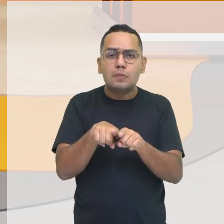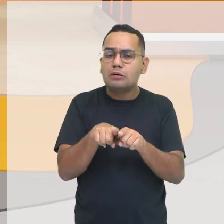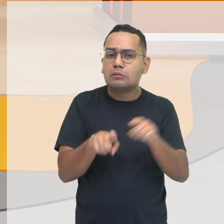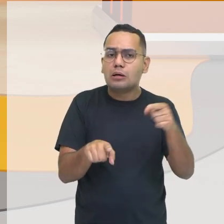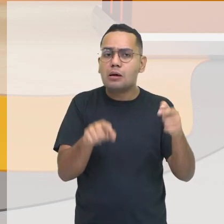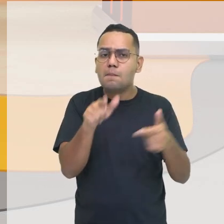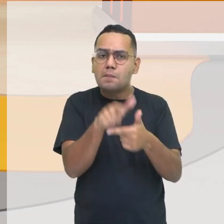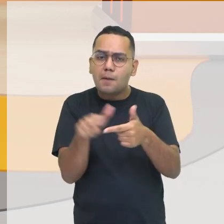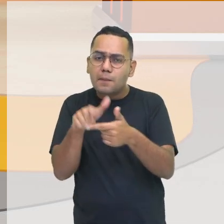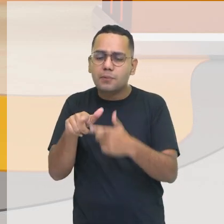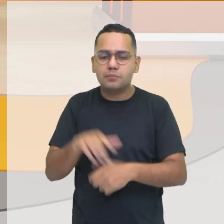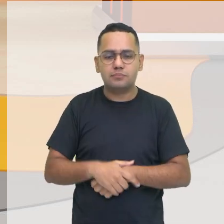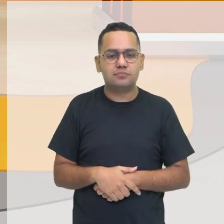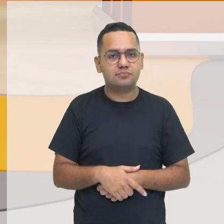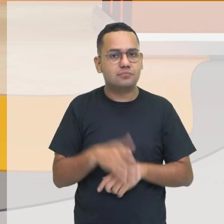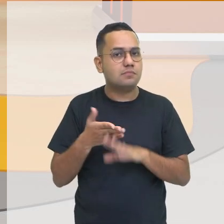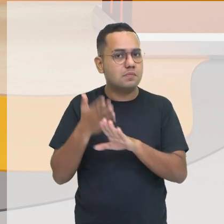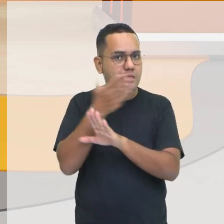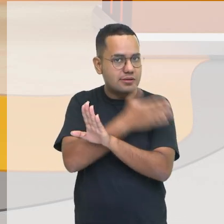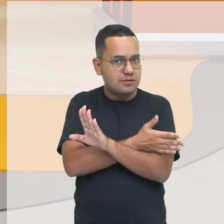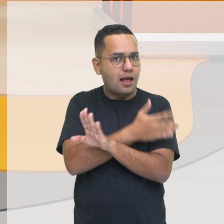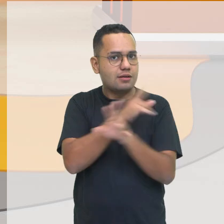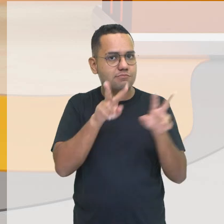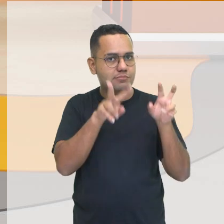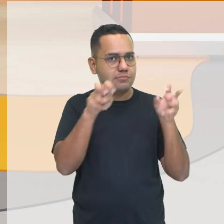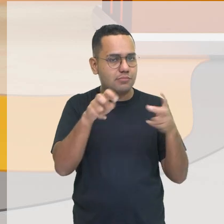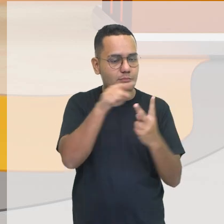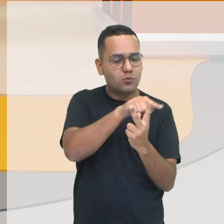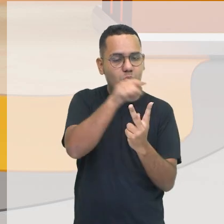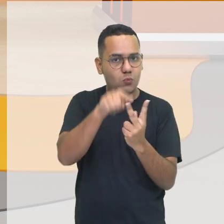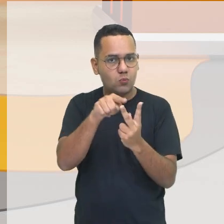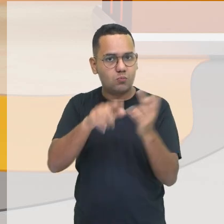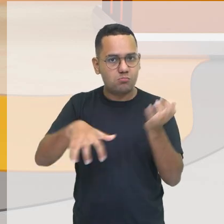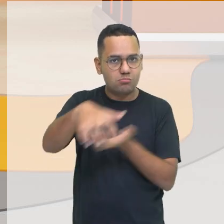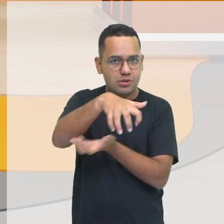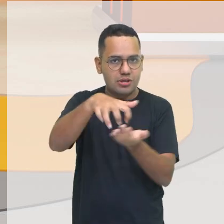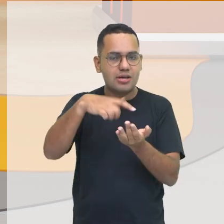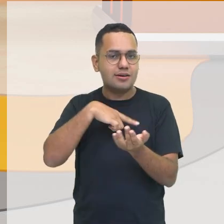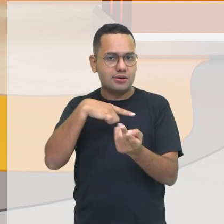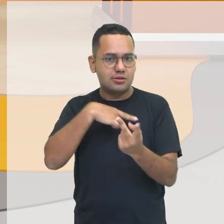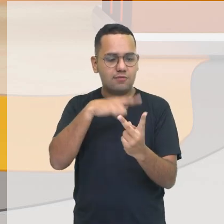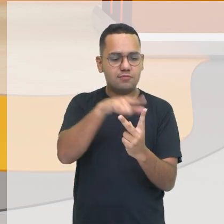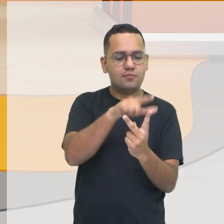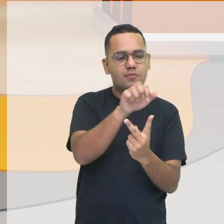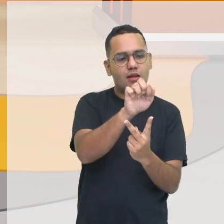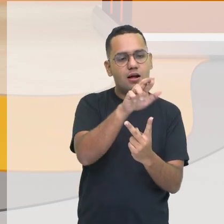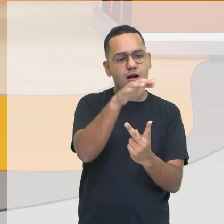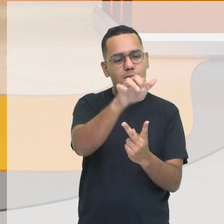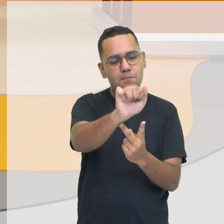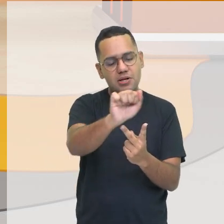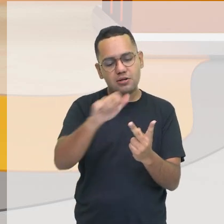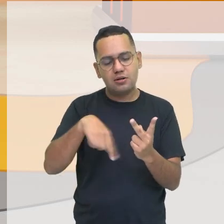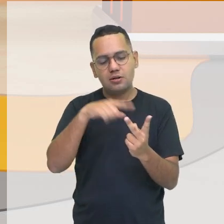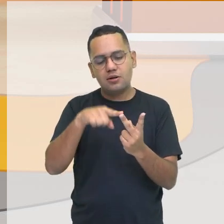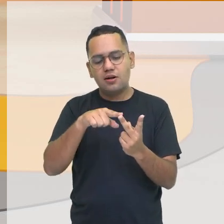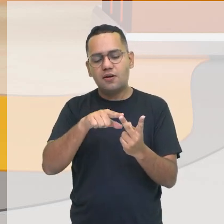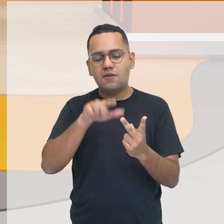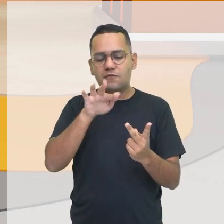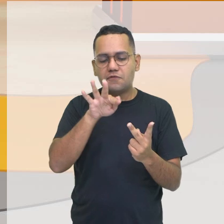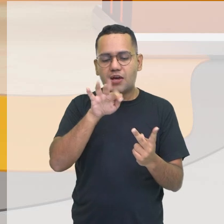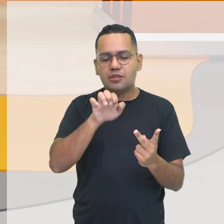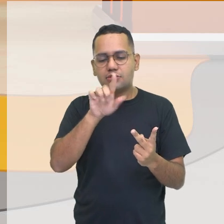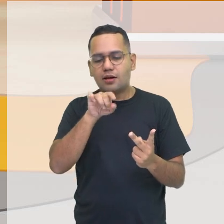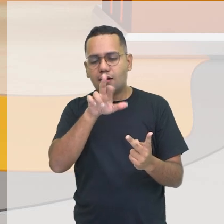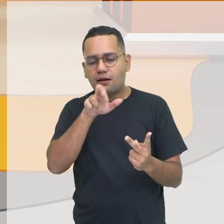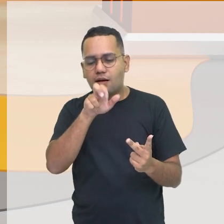governamentais. Como nós vimos, duas revoltas, né, que nós tivemos durante esse período, que foi a revolta da Armada e a revolta